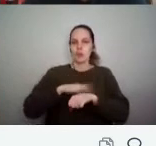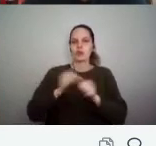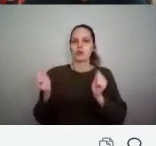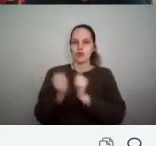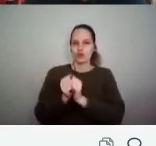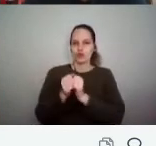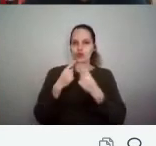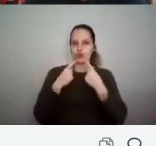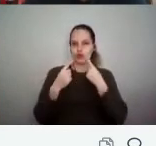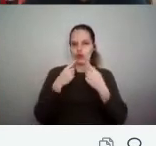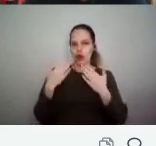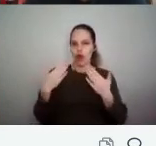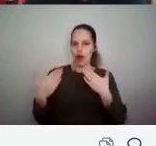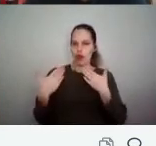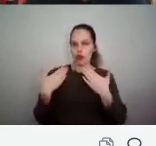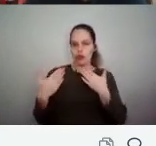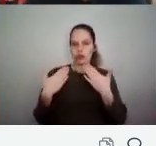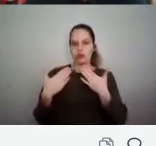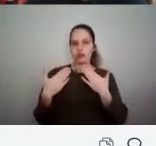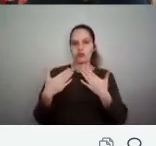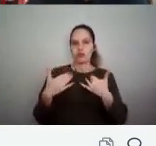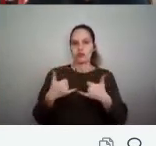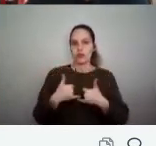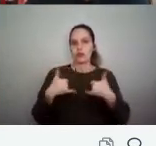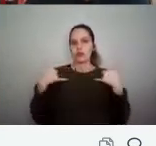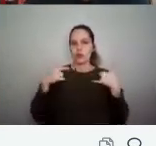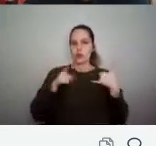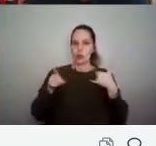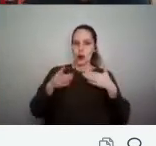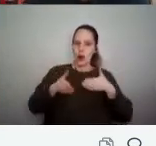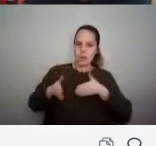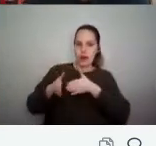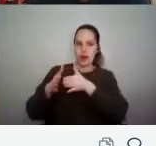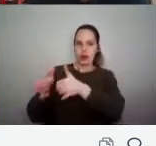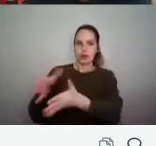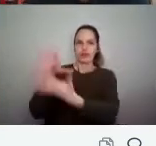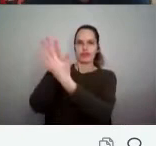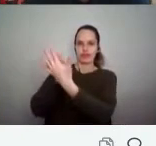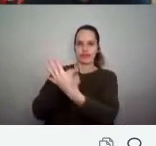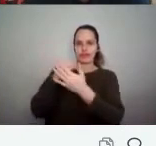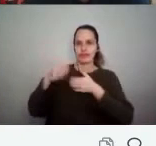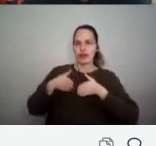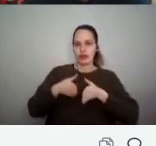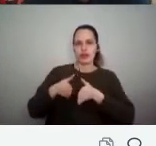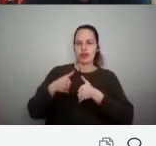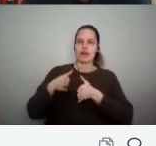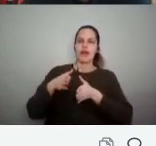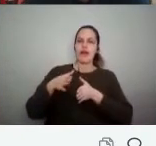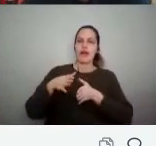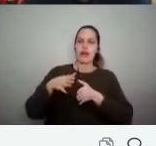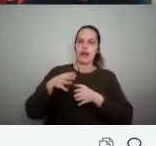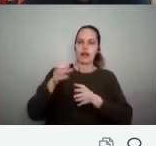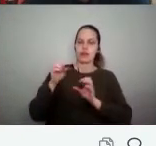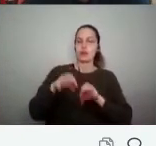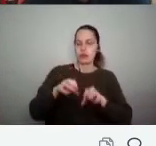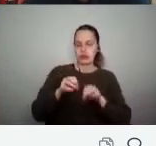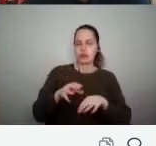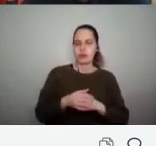muito nos orgulha, né, como educador. Que tem o sonho de transformar através da